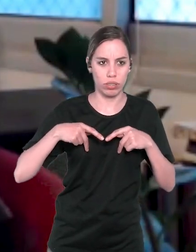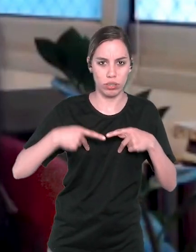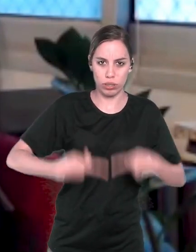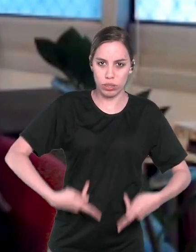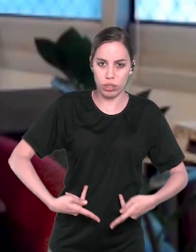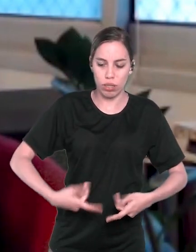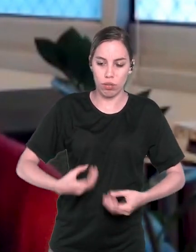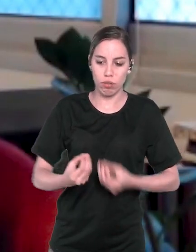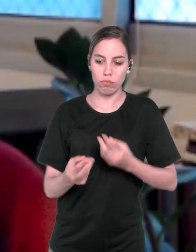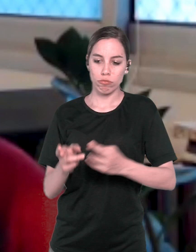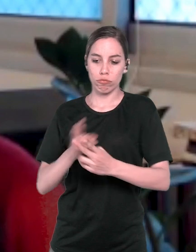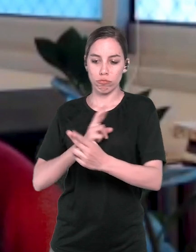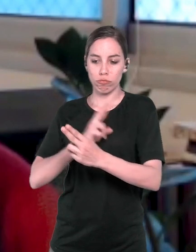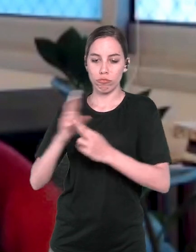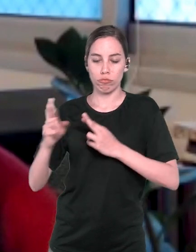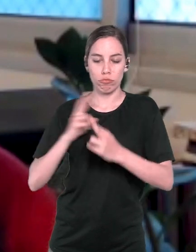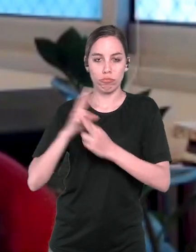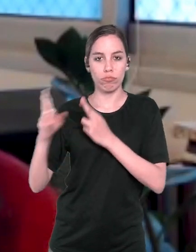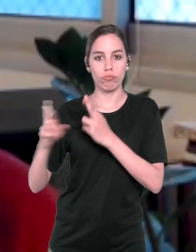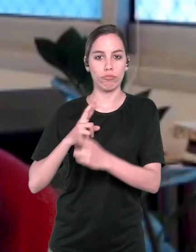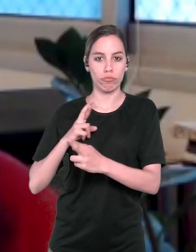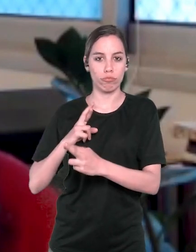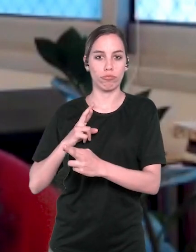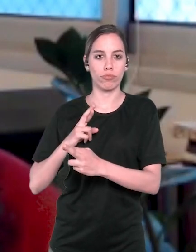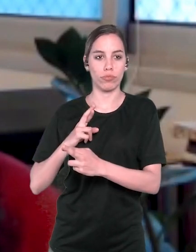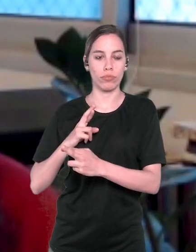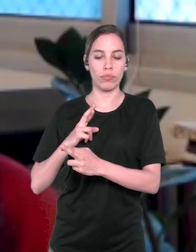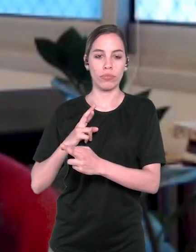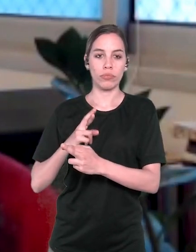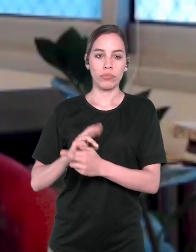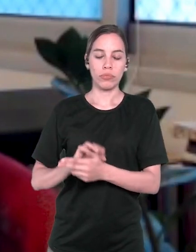nossas relações com eles.